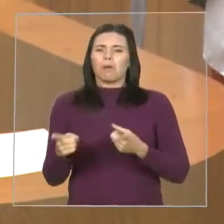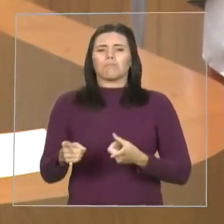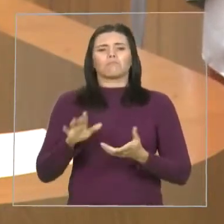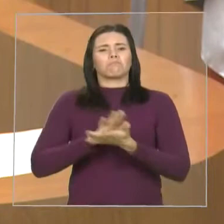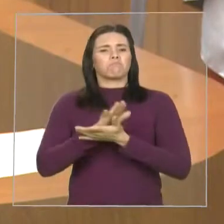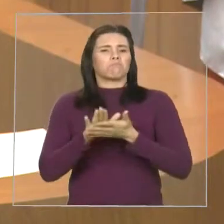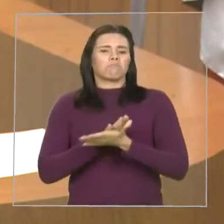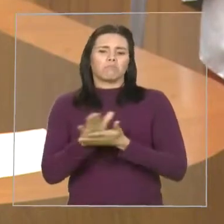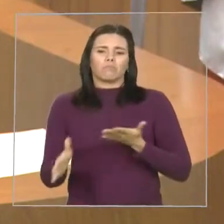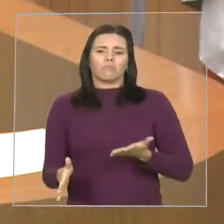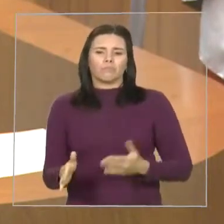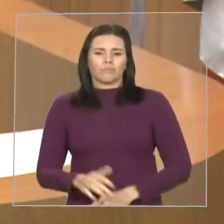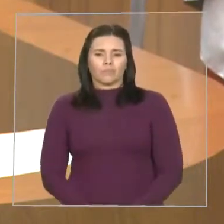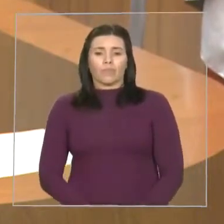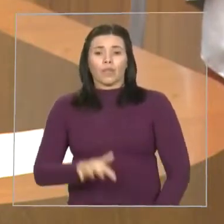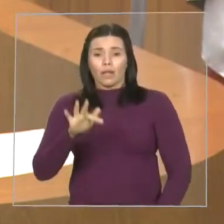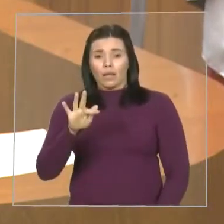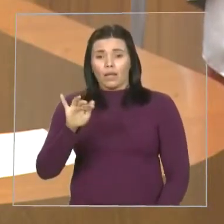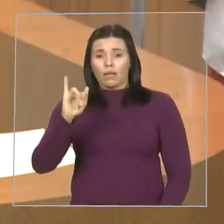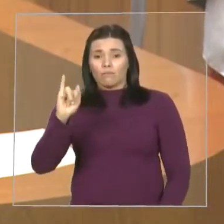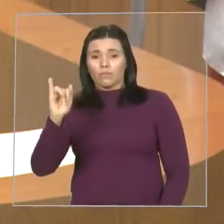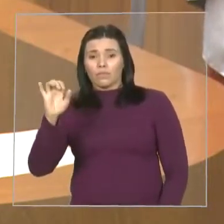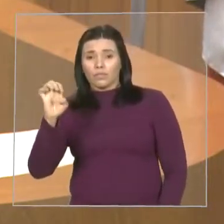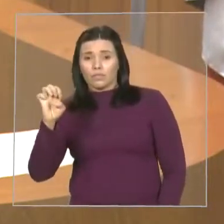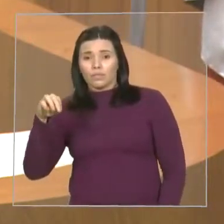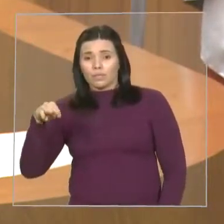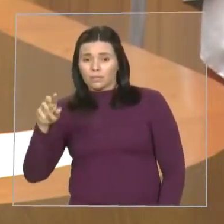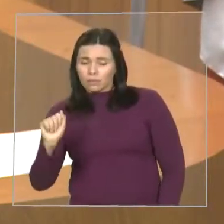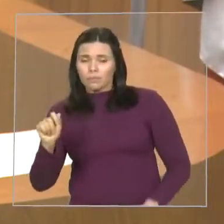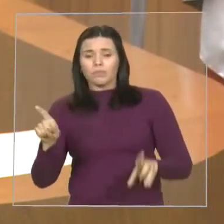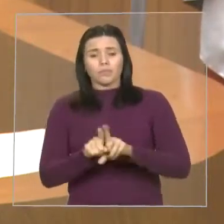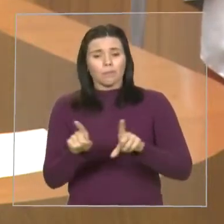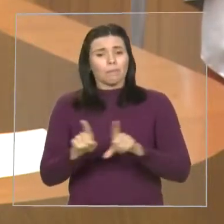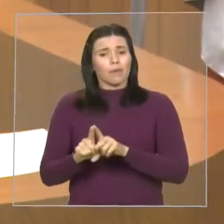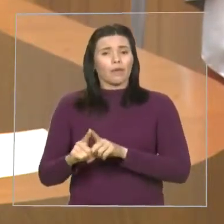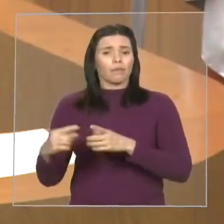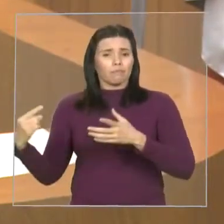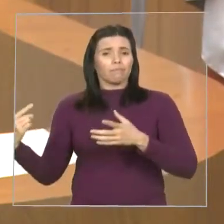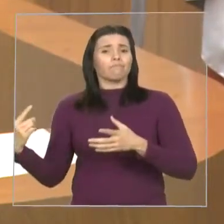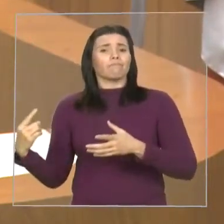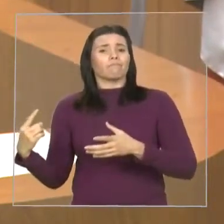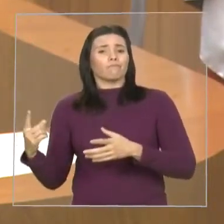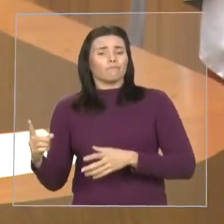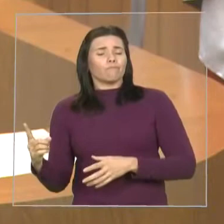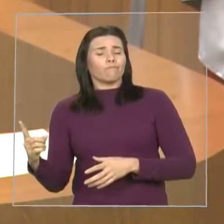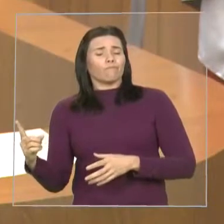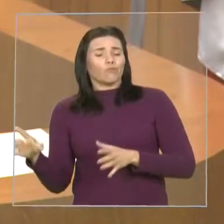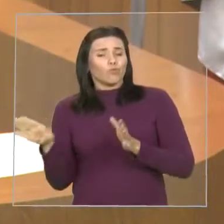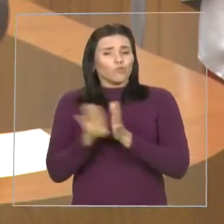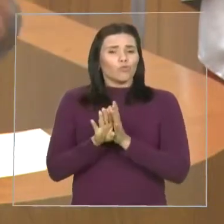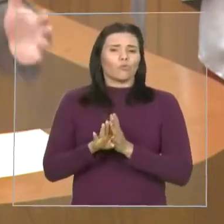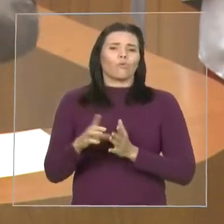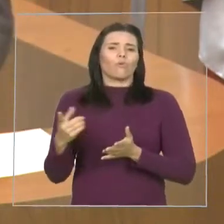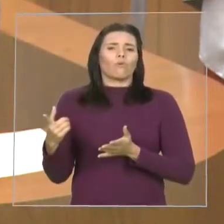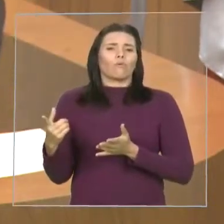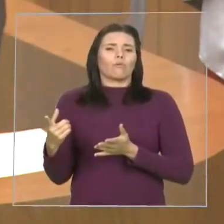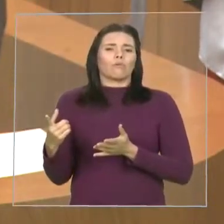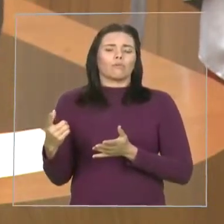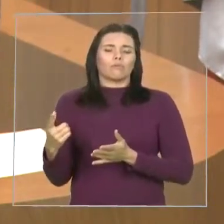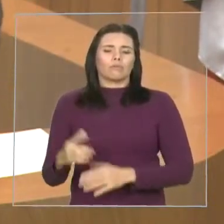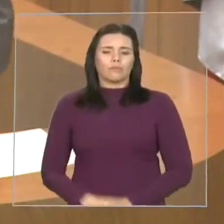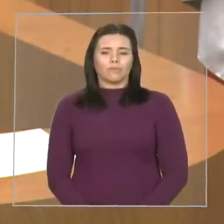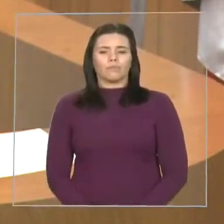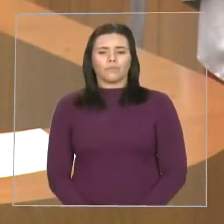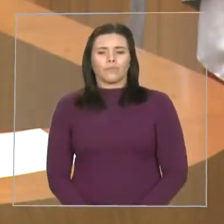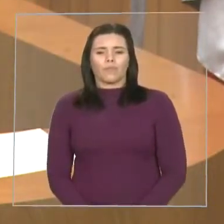A FIEMA me procurou também ponderando. Quando eu fiz as minhas argumentações, o representante da FIEMA disse que era a favor do projeto. Agora nós temos um discurso